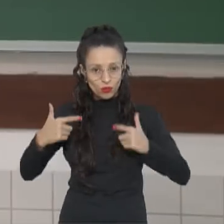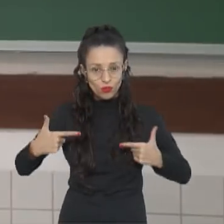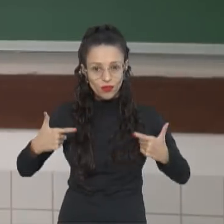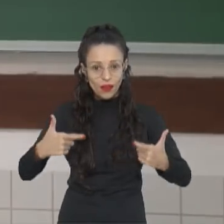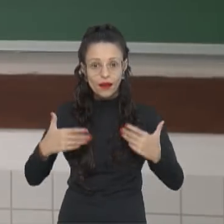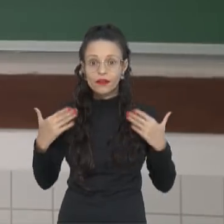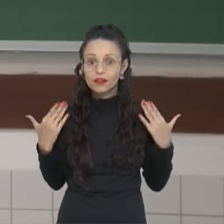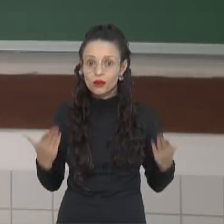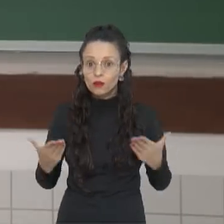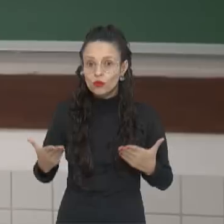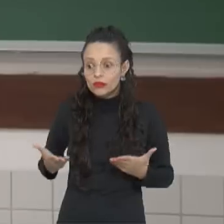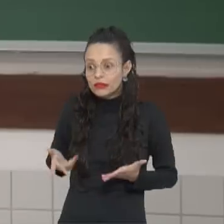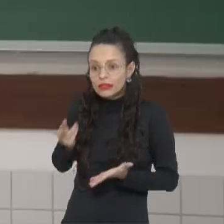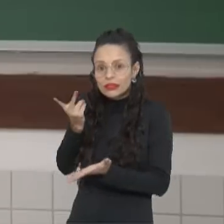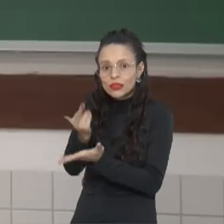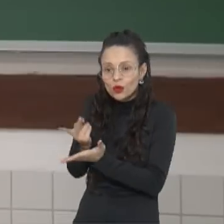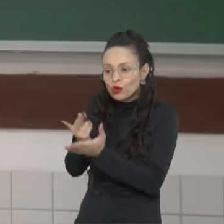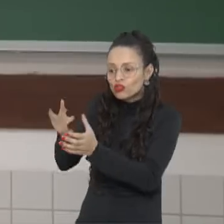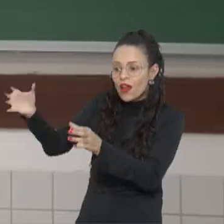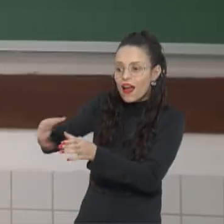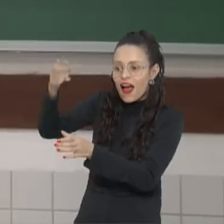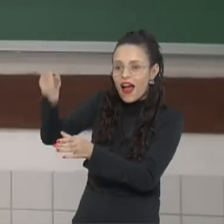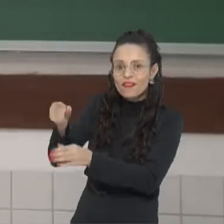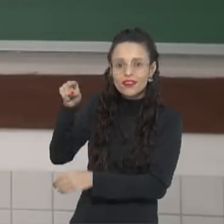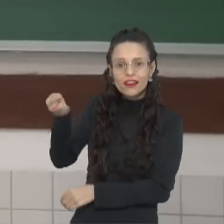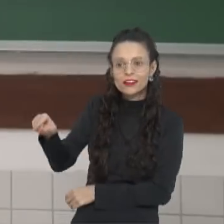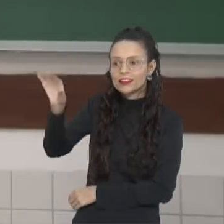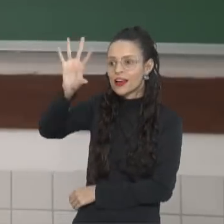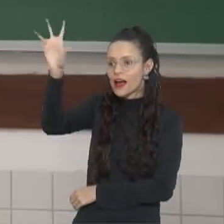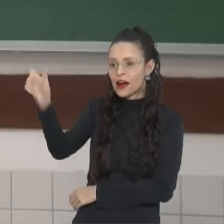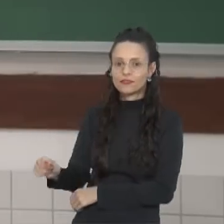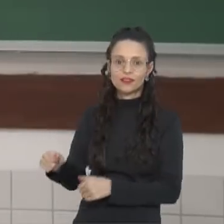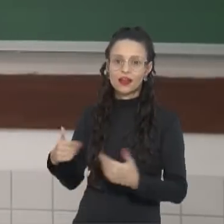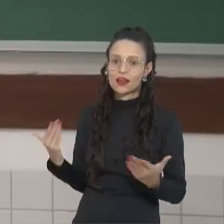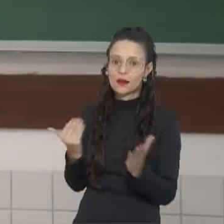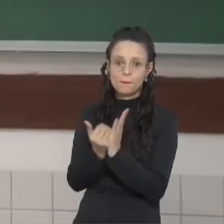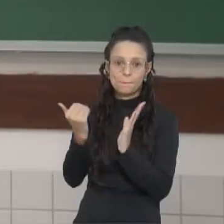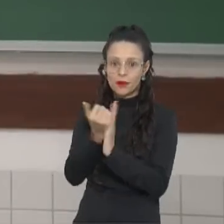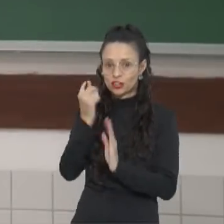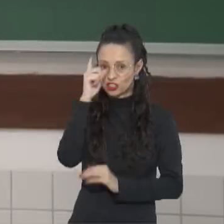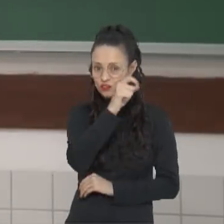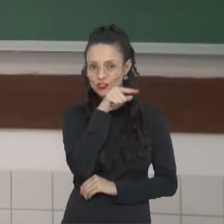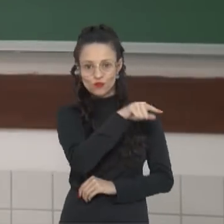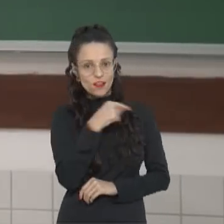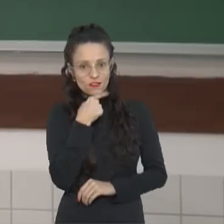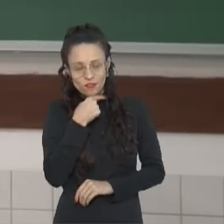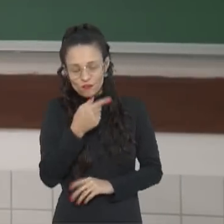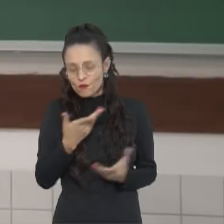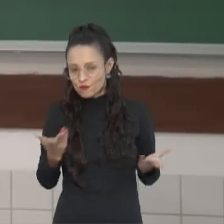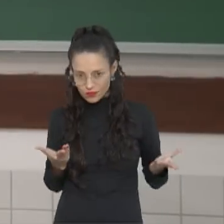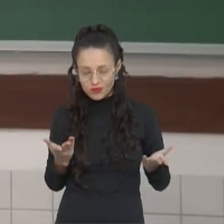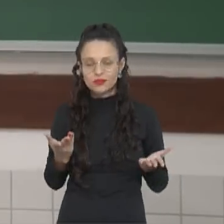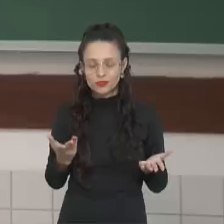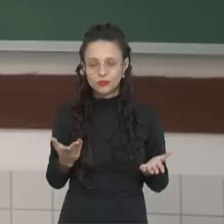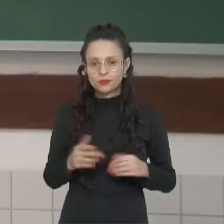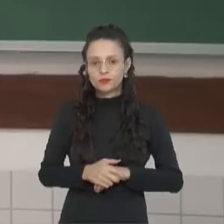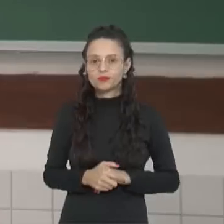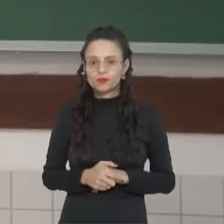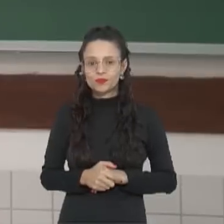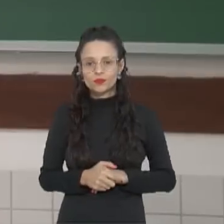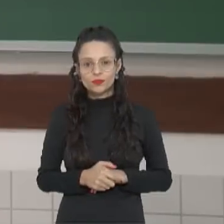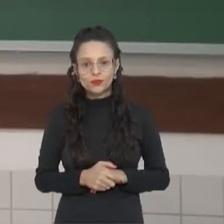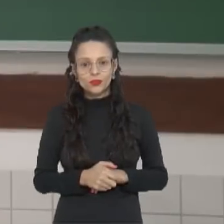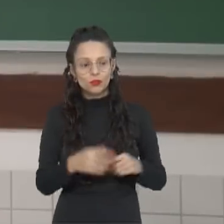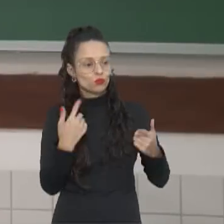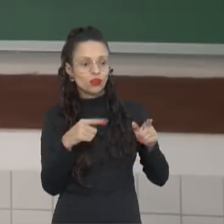Então a manutenção das colônias na África se tornou muito mais difícil para esses países europeus que já tinham seus